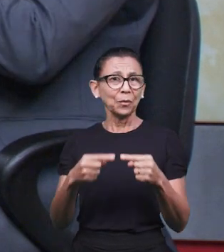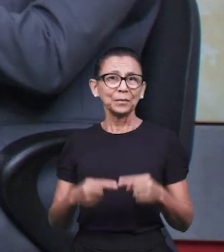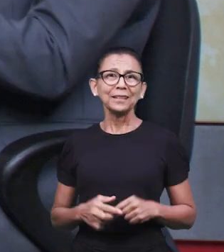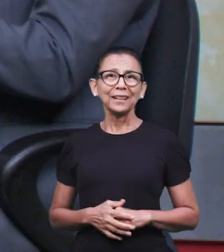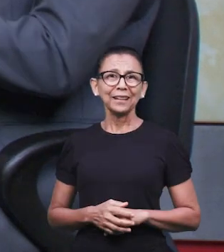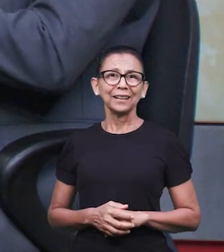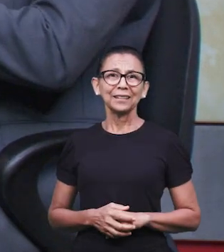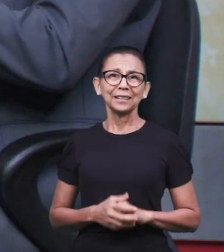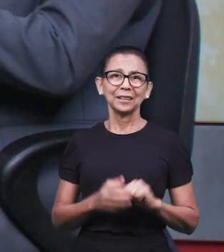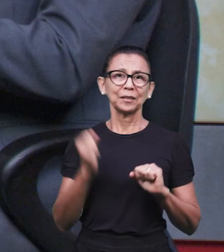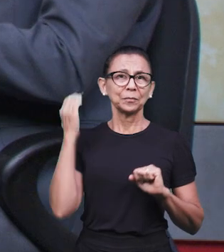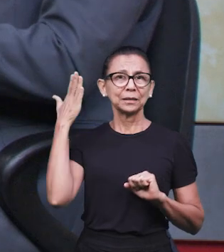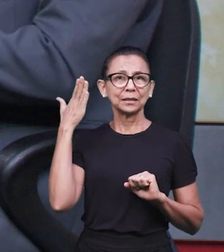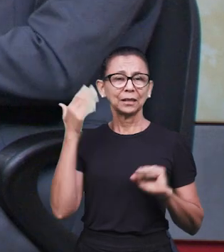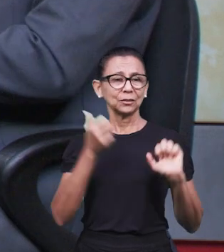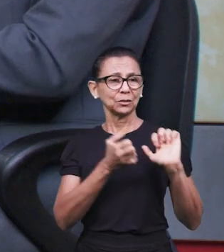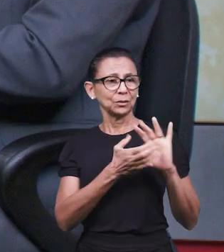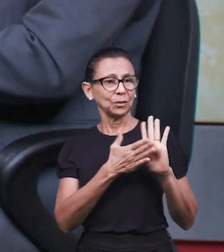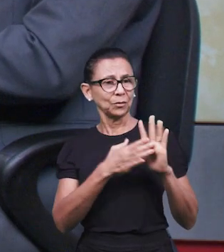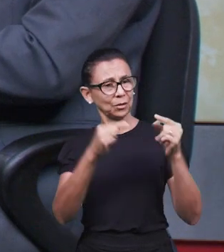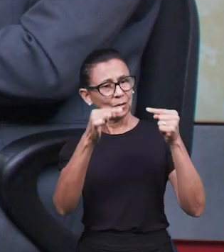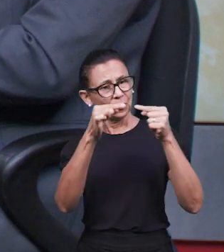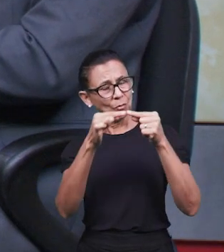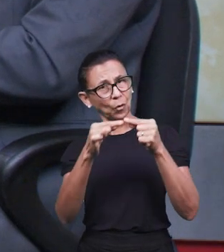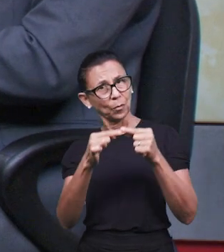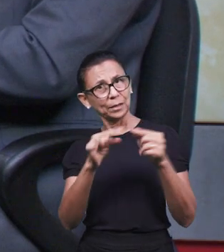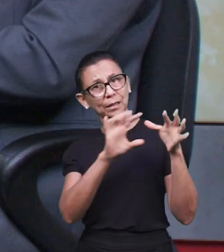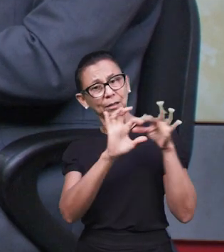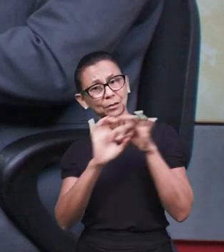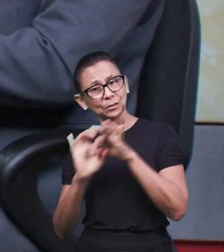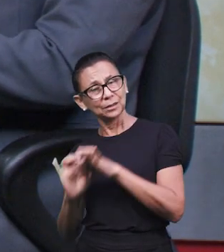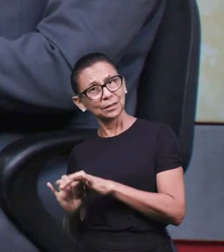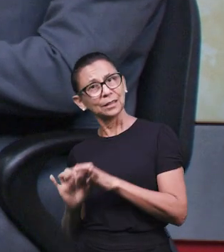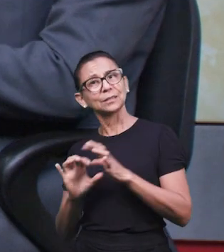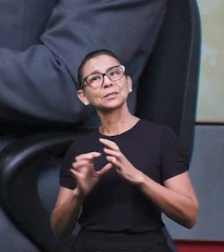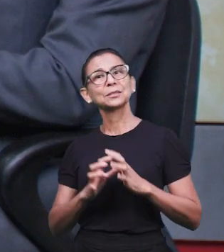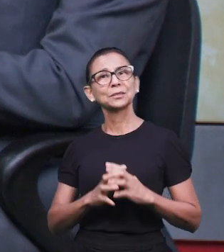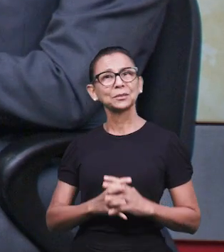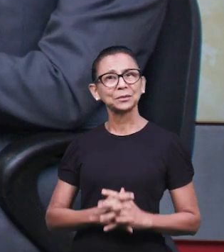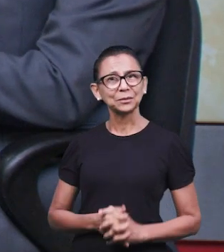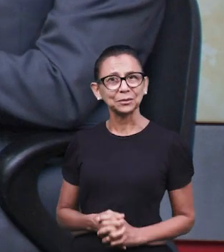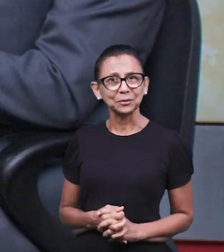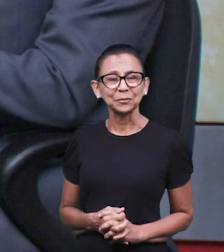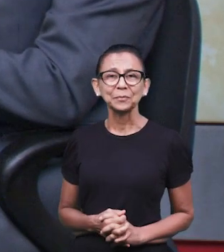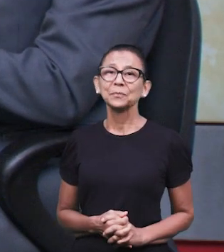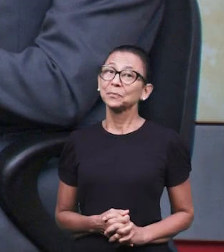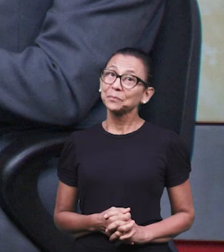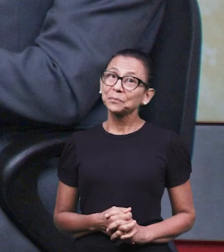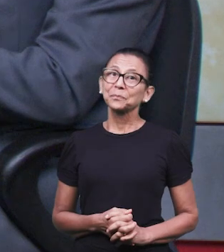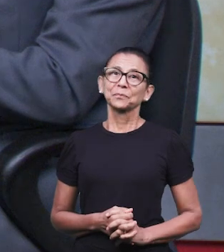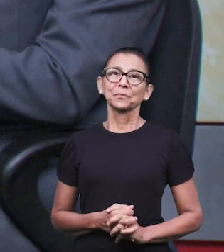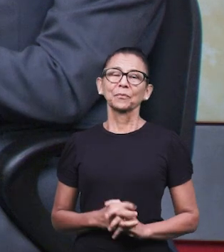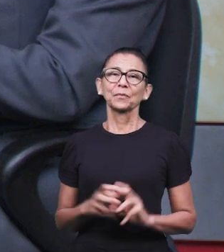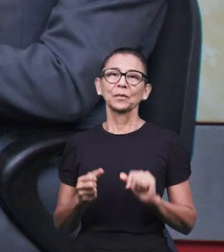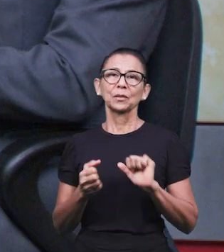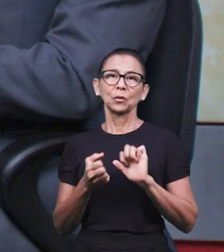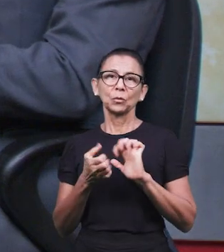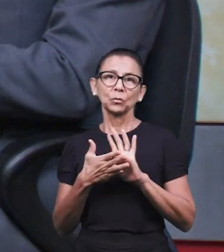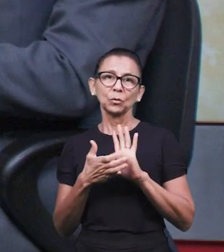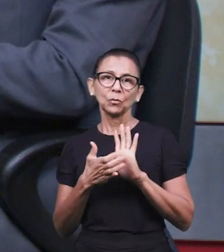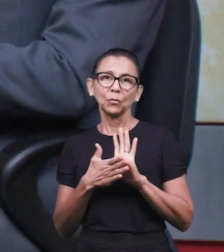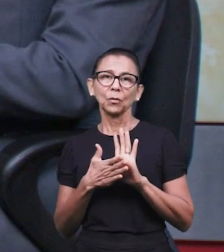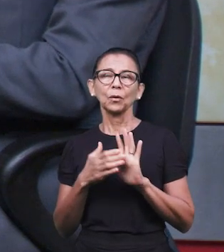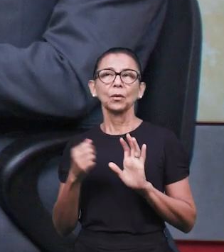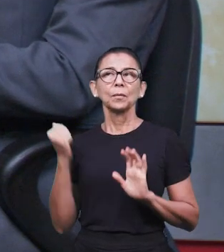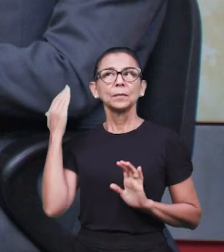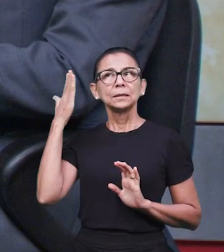cor e fica aquela... Não. O louvor pós-mensagem, ele, na verdade, é a continuação da mensagem. Eu